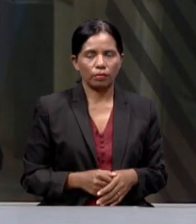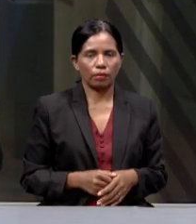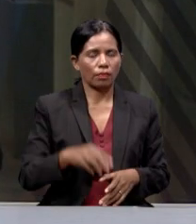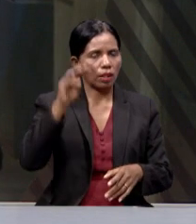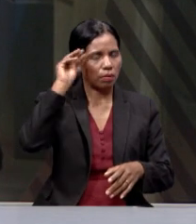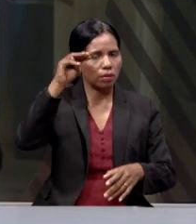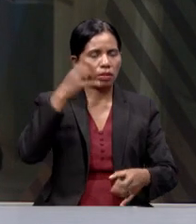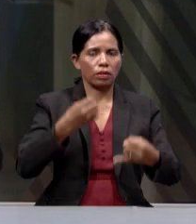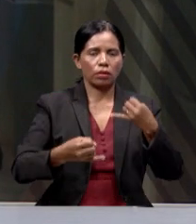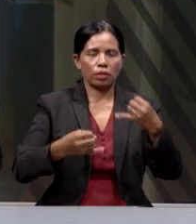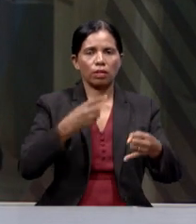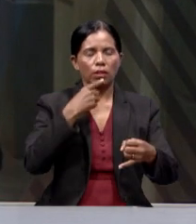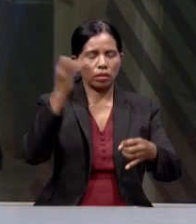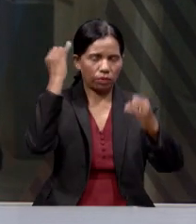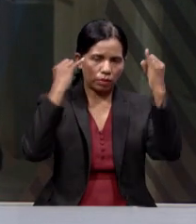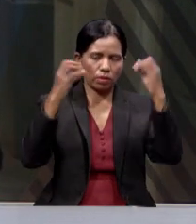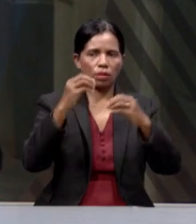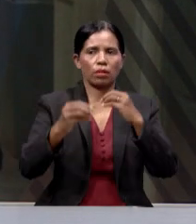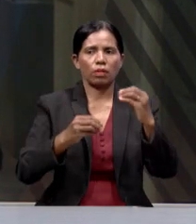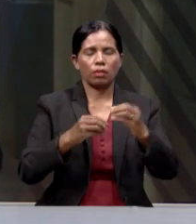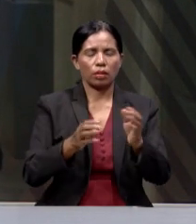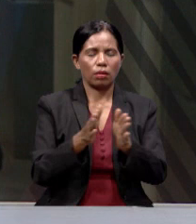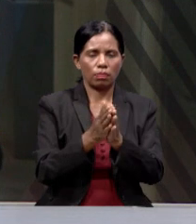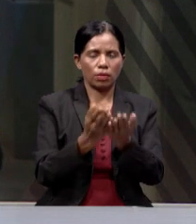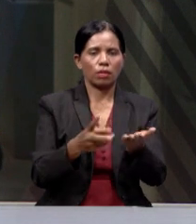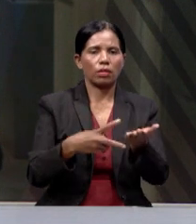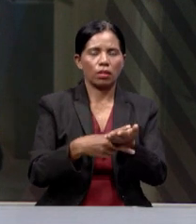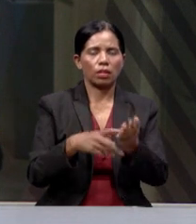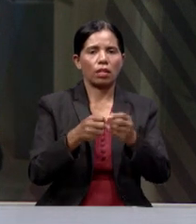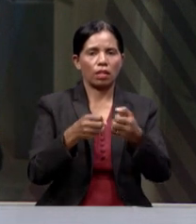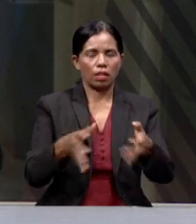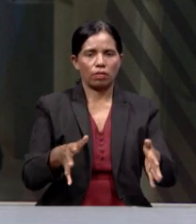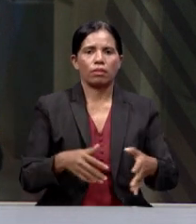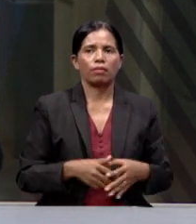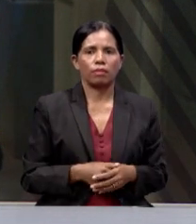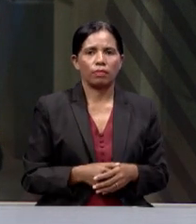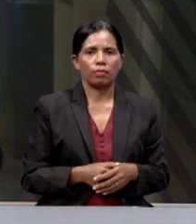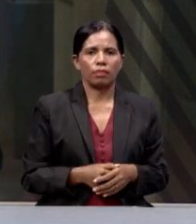Ministro Justiça rejeita a informação quando a caderneta passaporte Lacom.